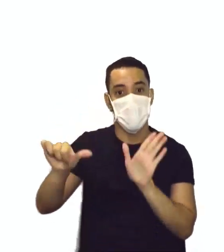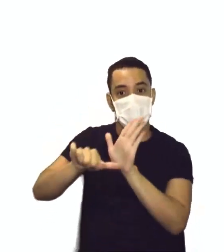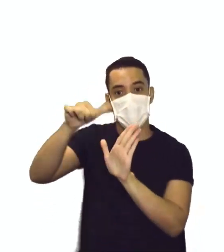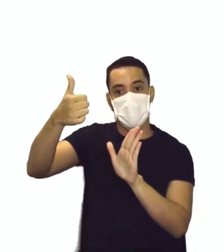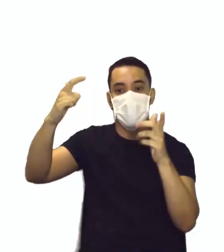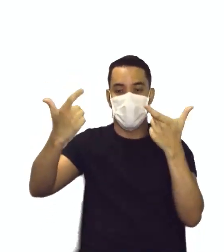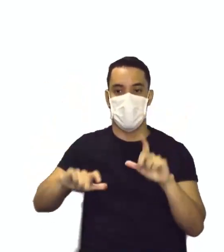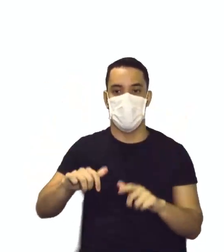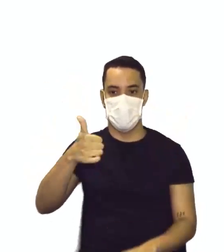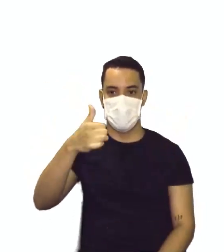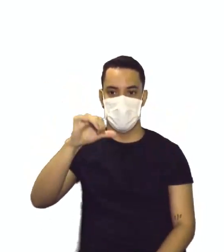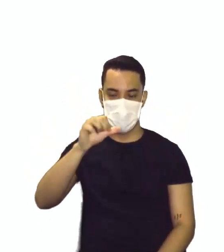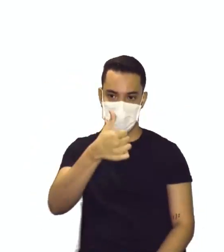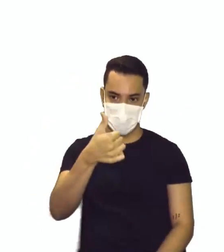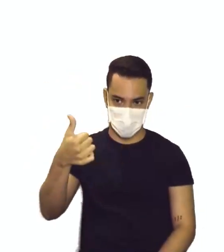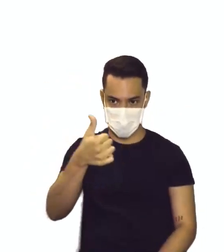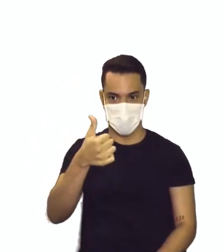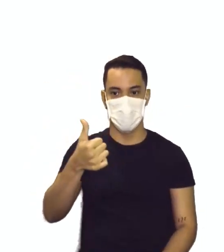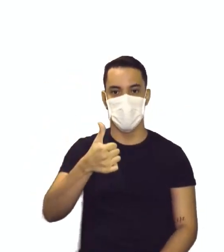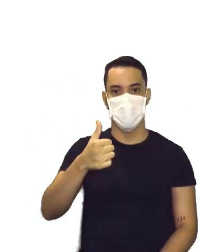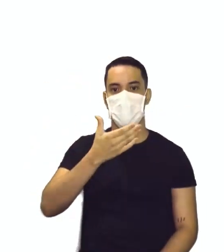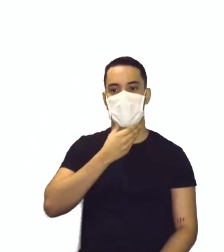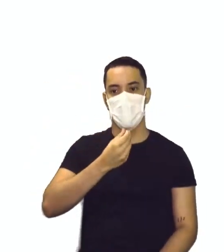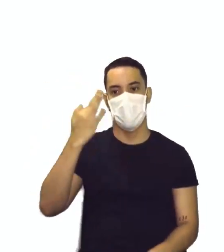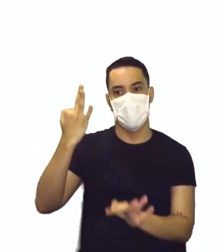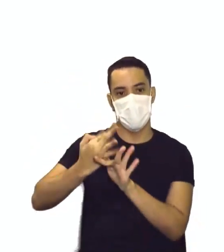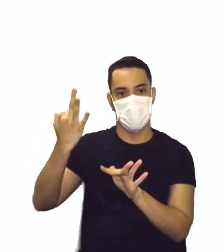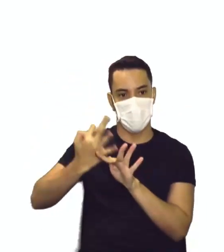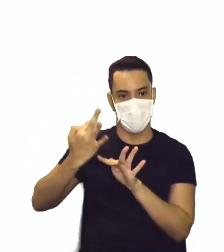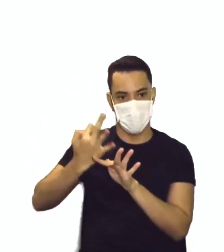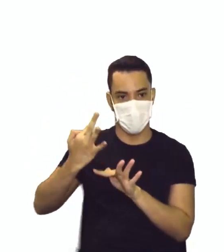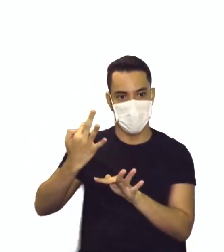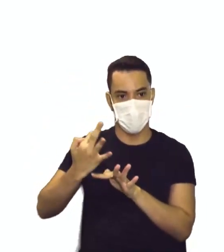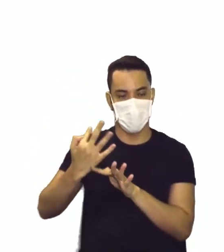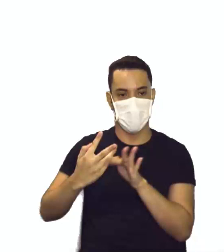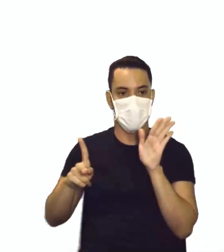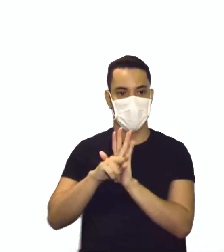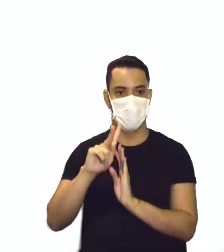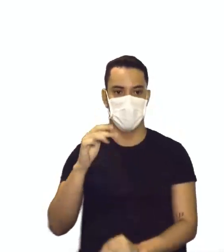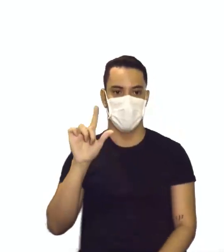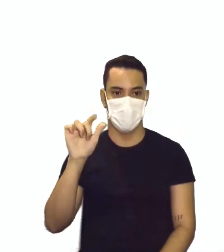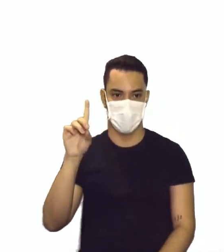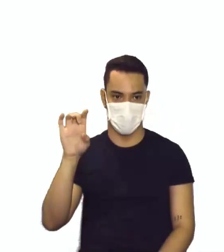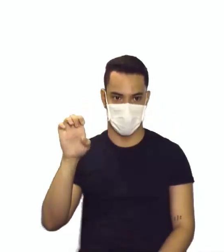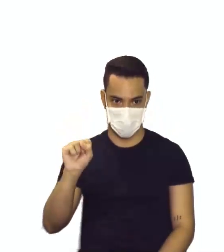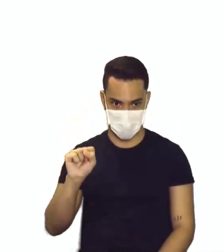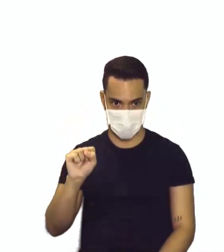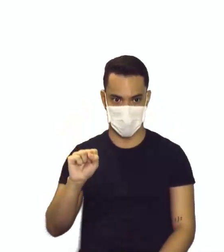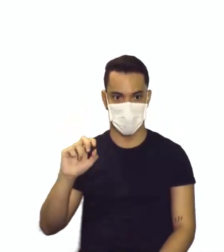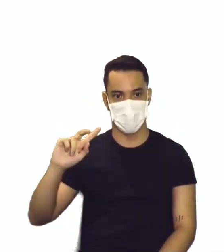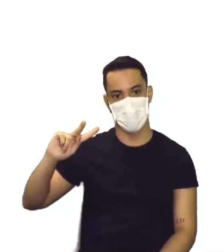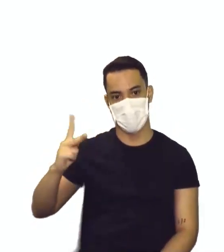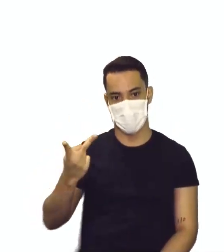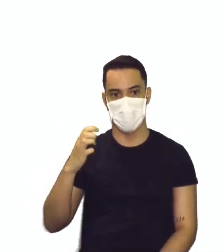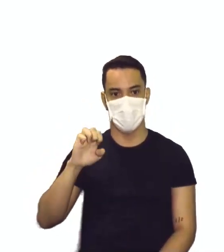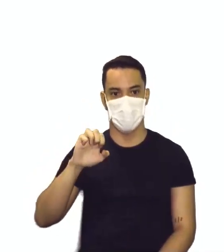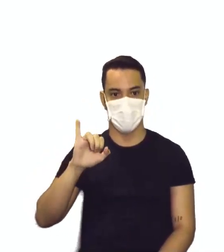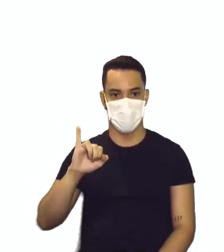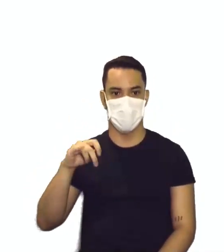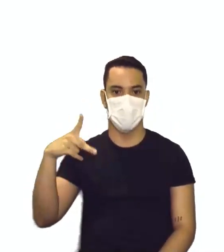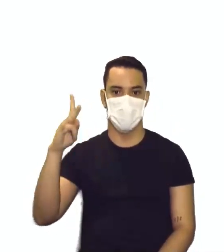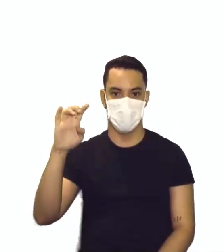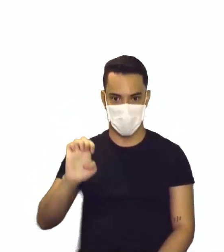vez no ano de 1911 pelo físico holandês Henk